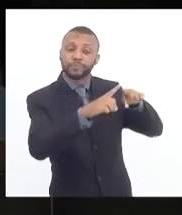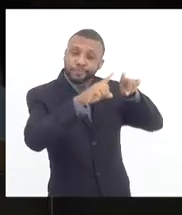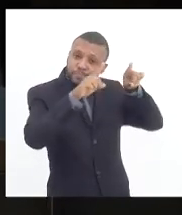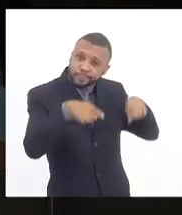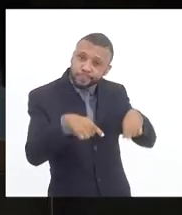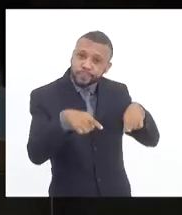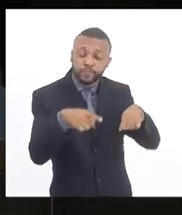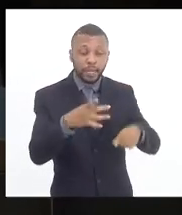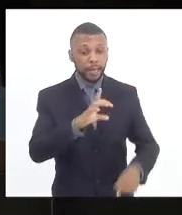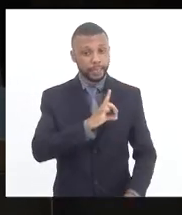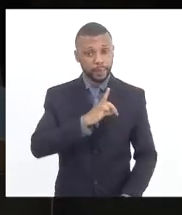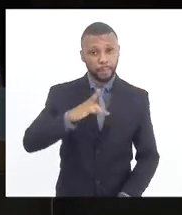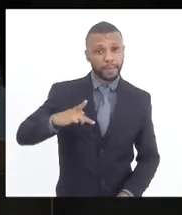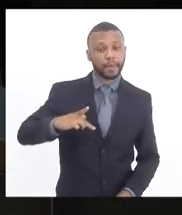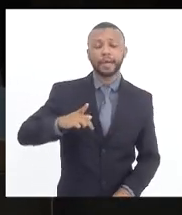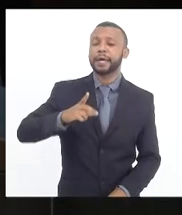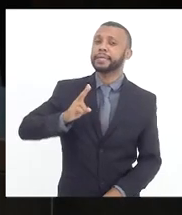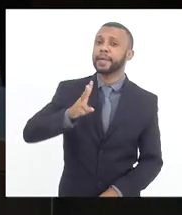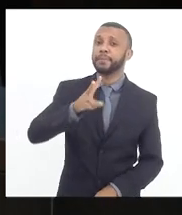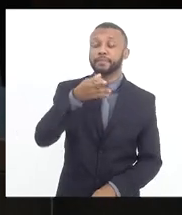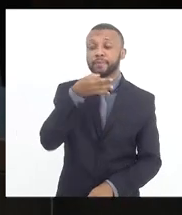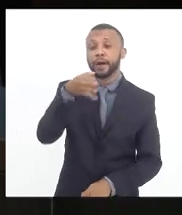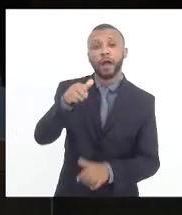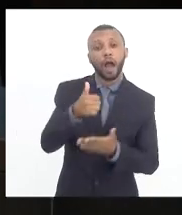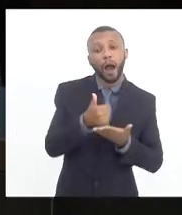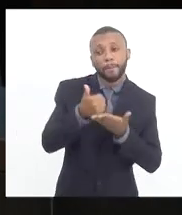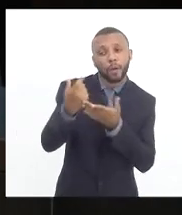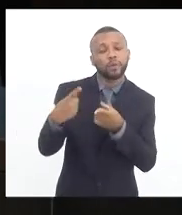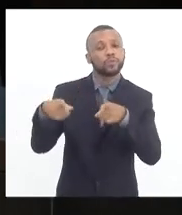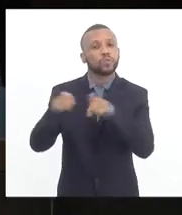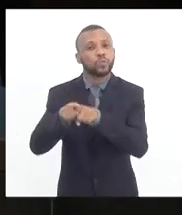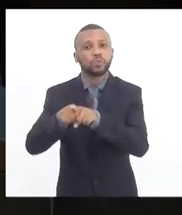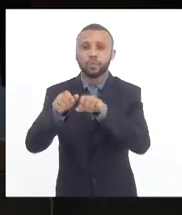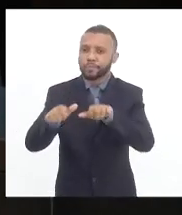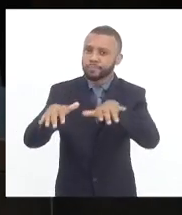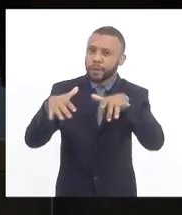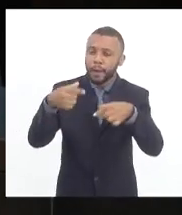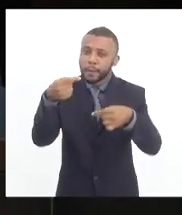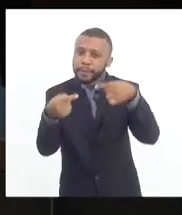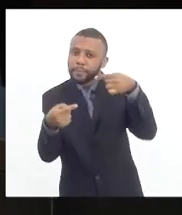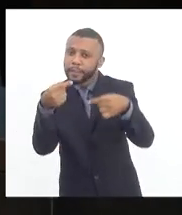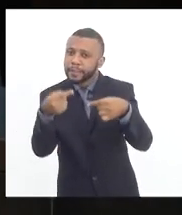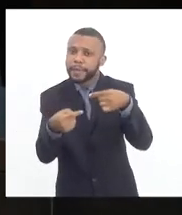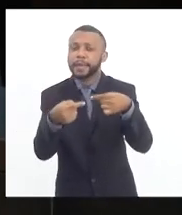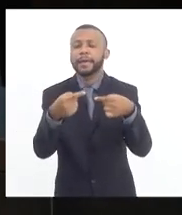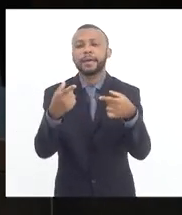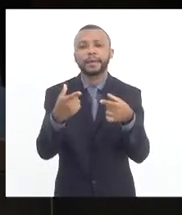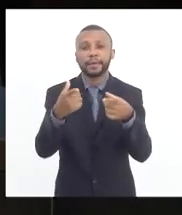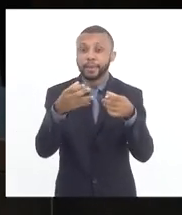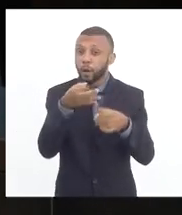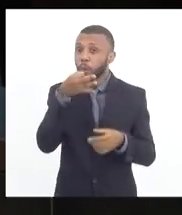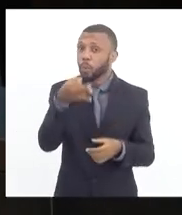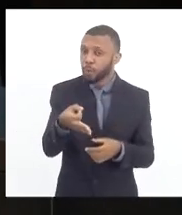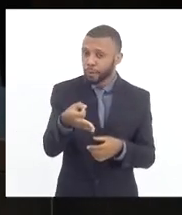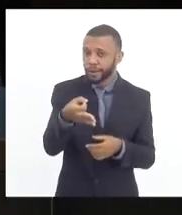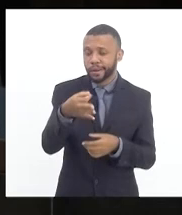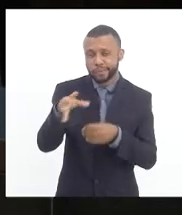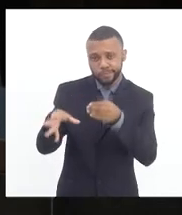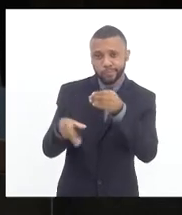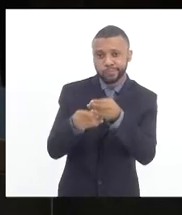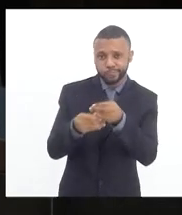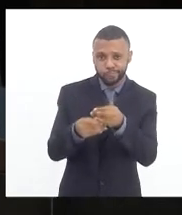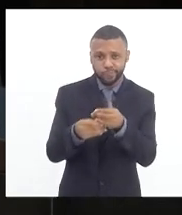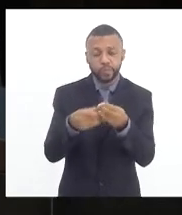pouco é sempre vai colocar junto com o Parlamento para debater e colocar a nossa visão eu encerro aqui dizendo o seguinte nós